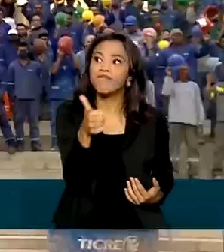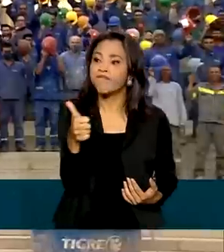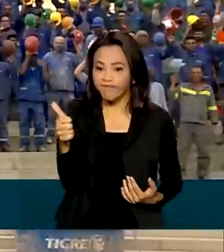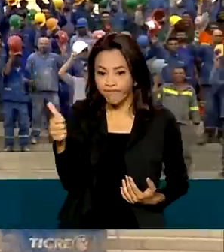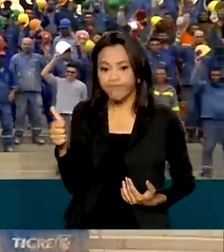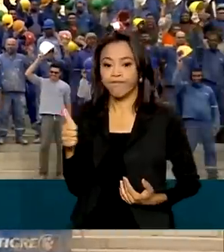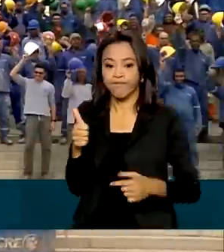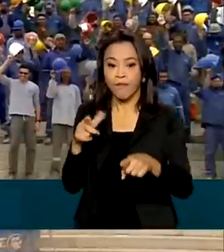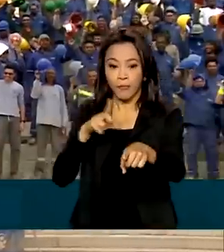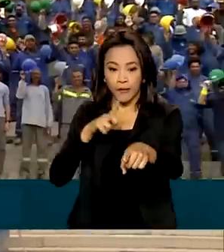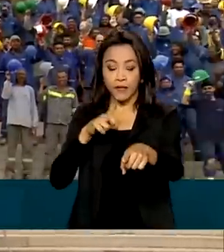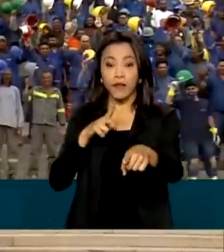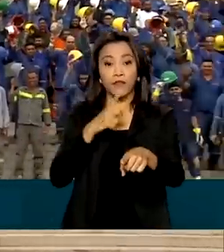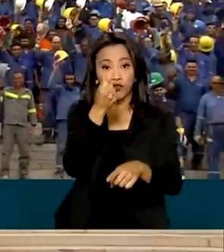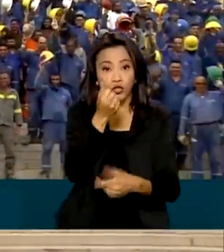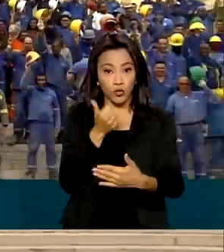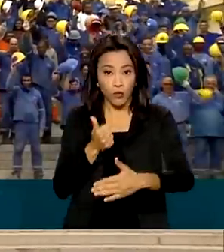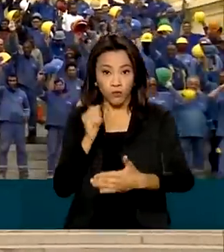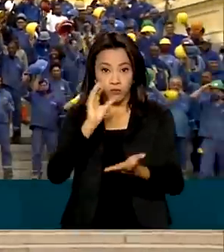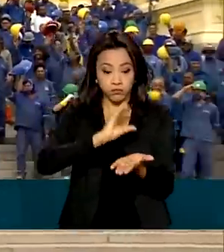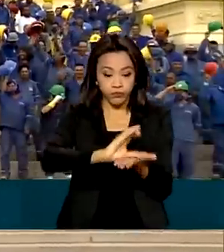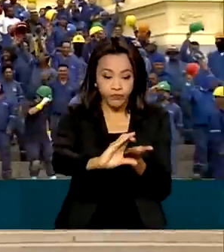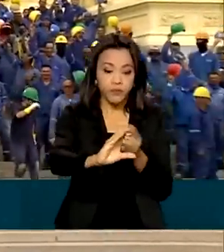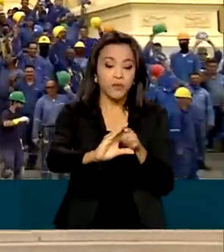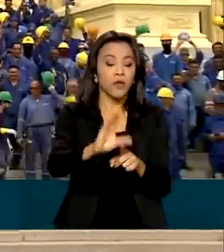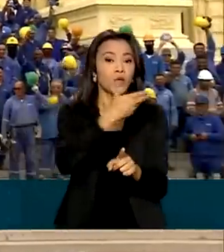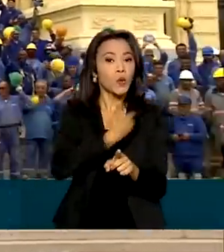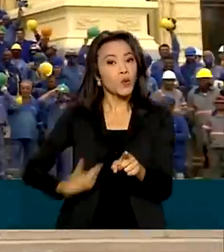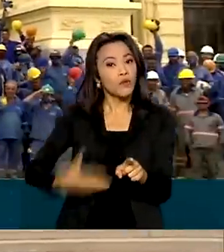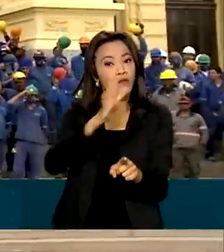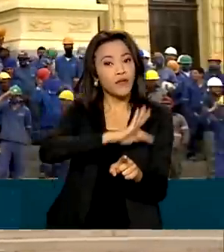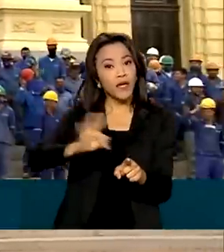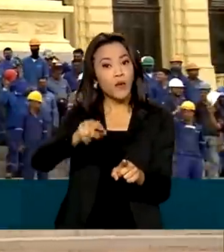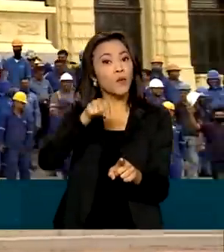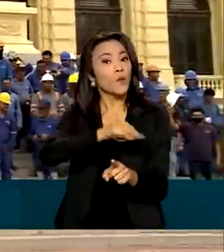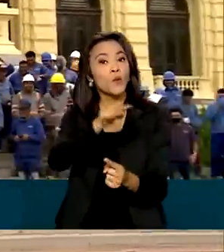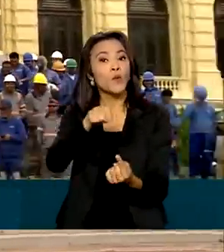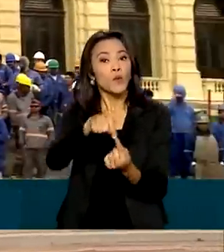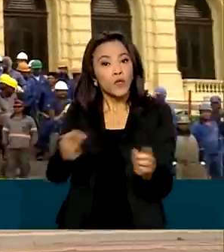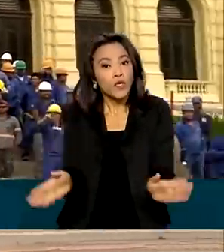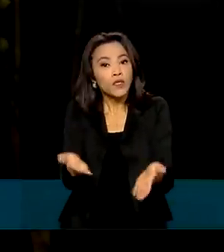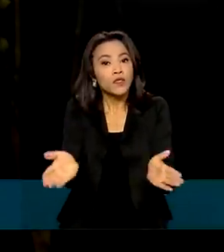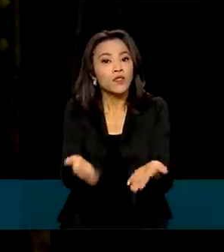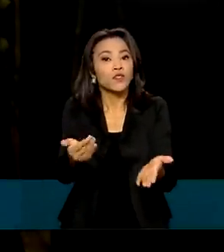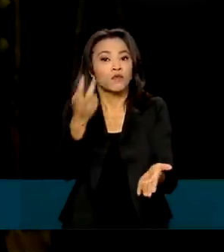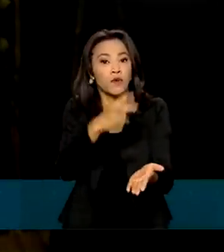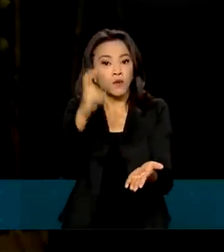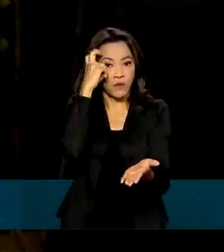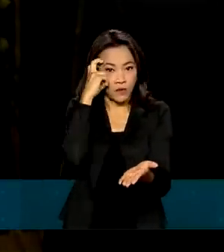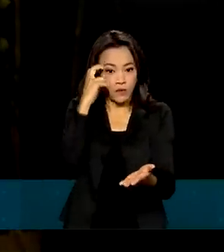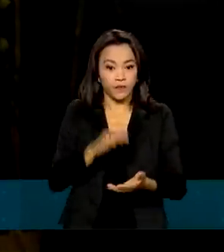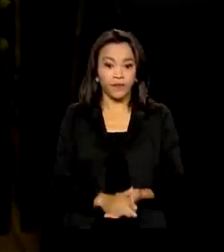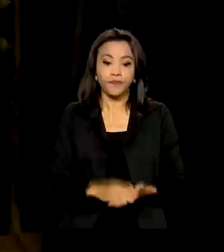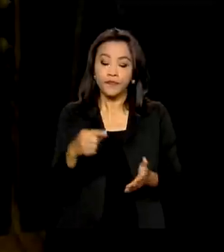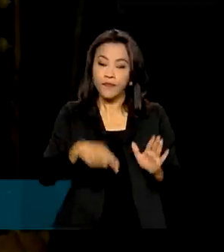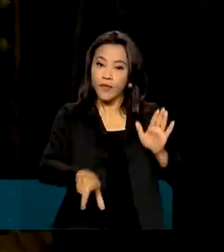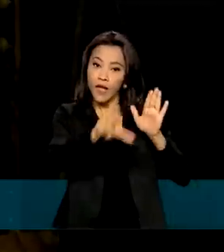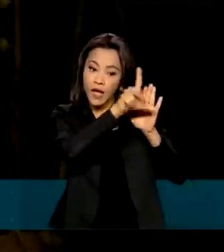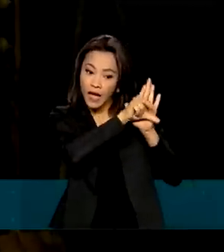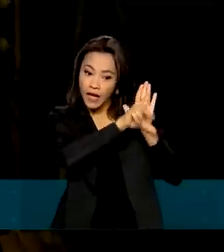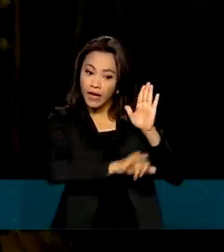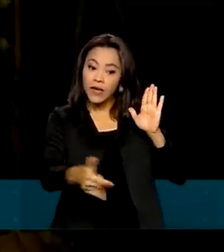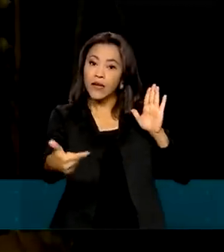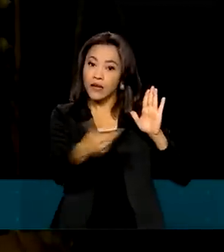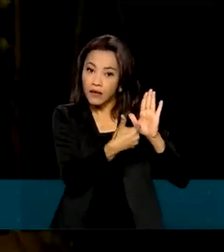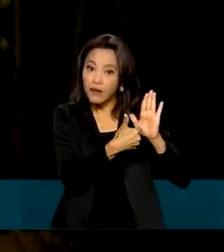que contaram com recursos do governo federal via Lei de Incentivo à Cultura. Foi através da Lei Rouanet que foi liberado